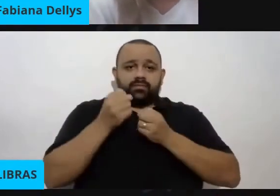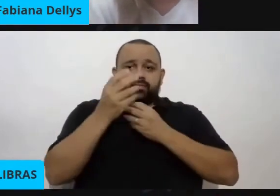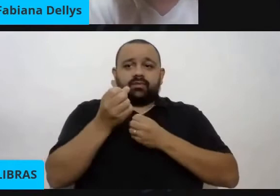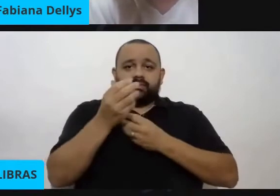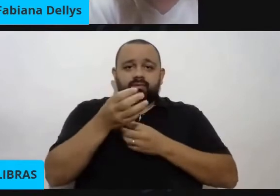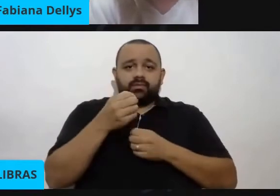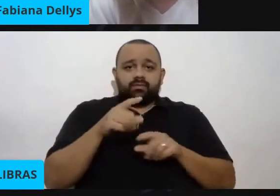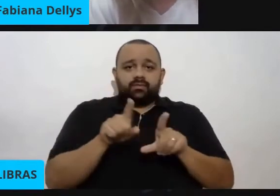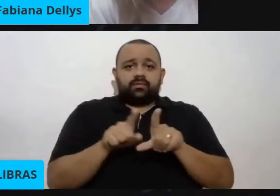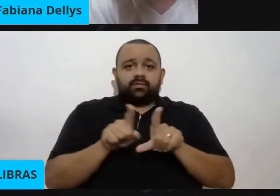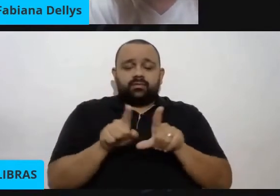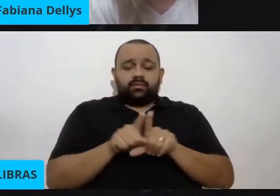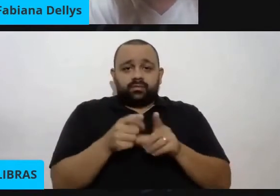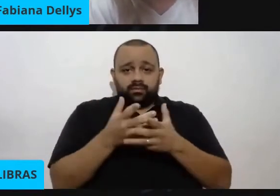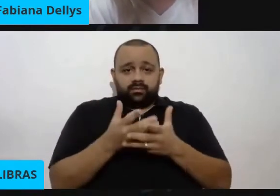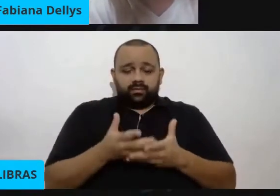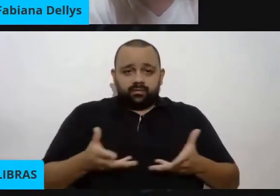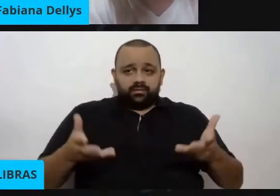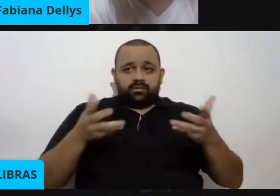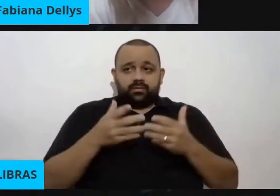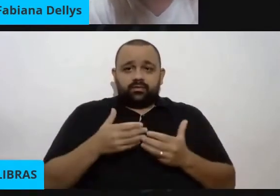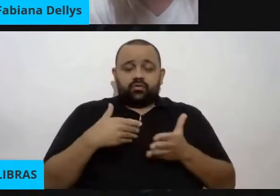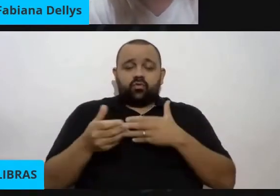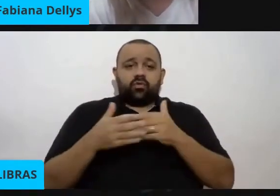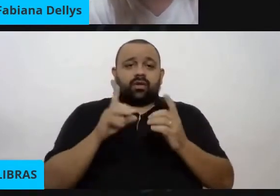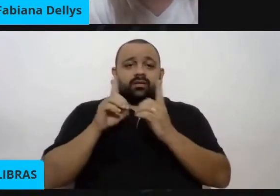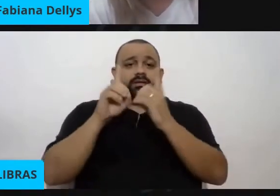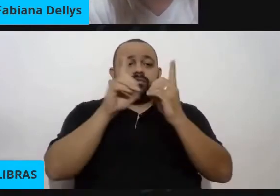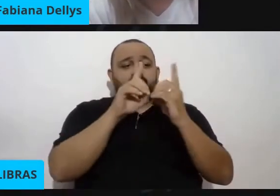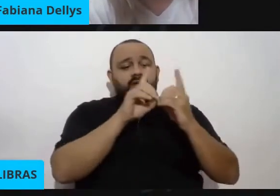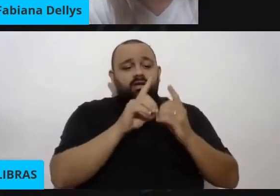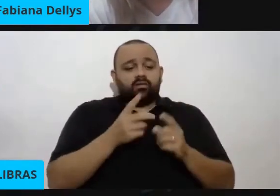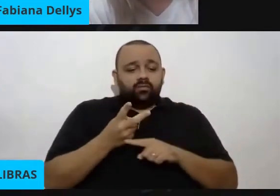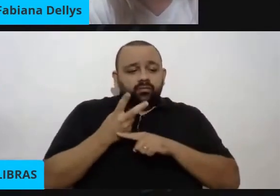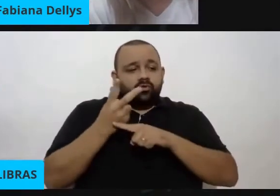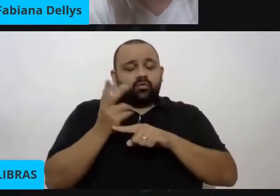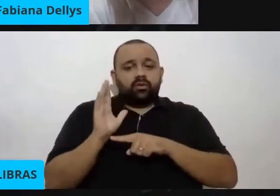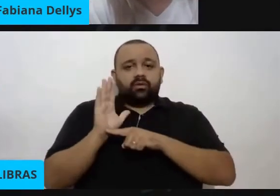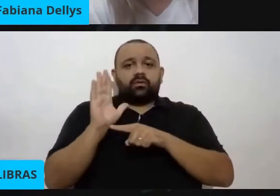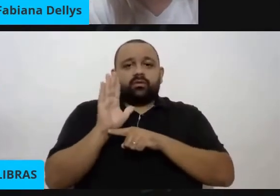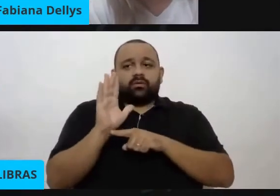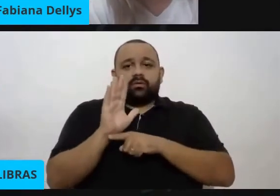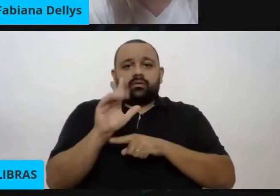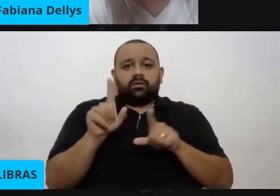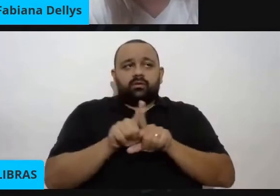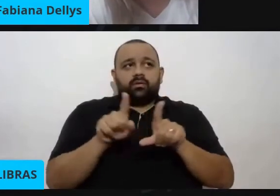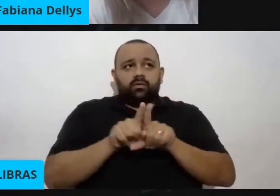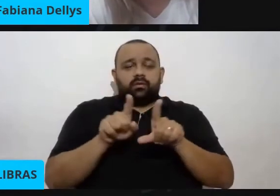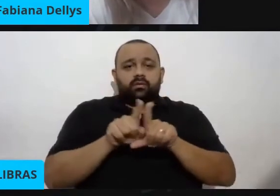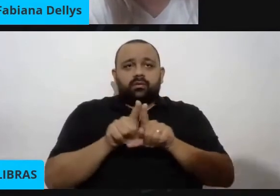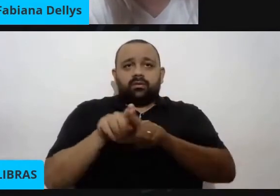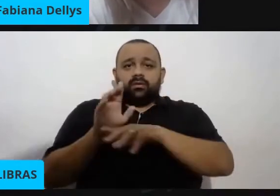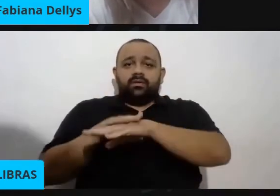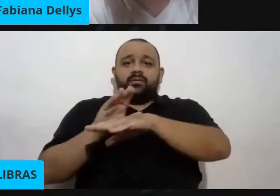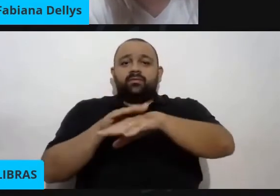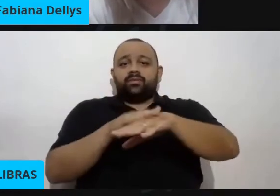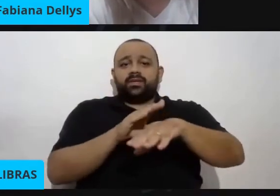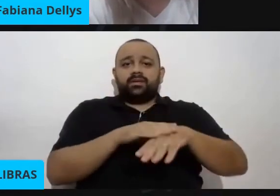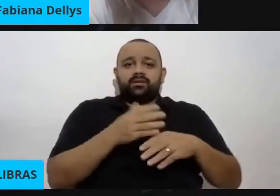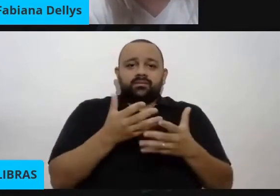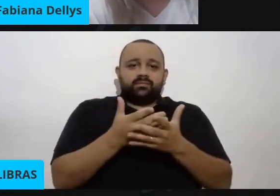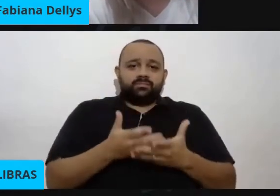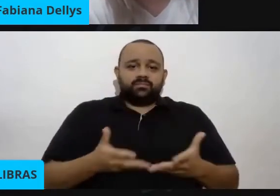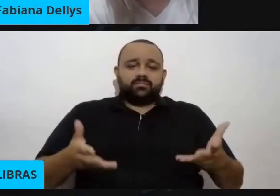determinante. Qualquer atendimento, qualquer busca de auxílio, de informação, né? É por isso que eu estou aí, viu, Penha? Eu estou firme